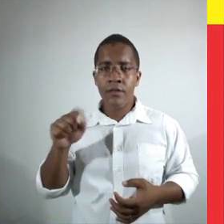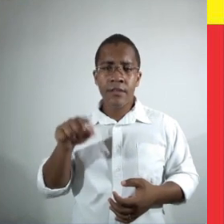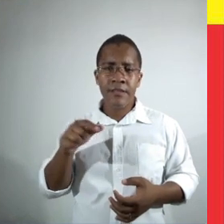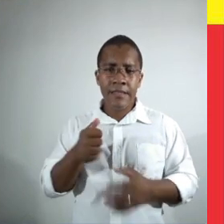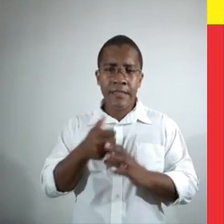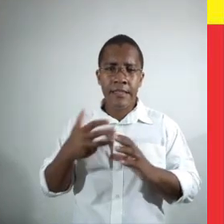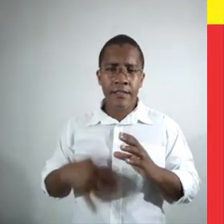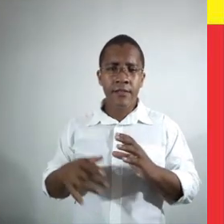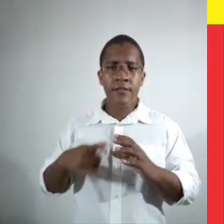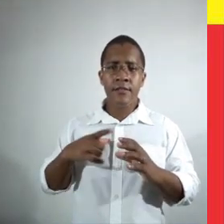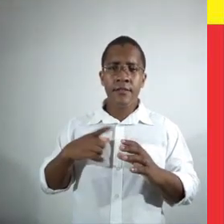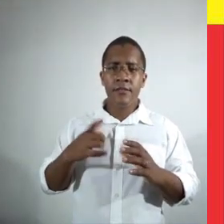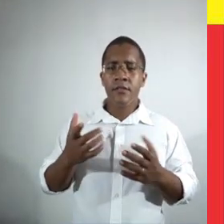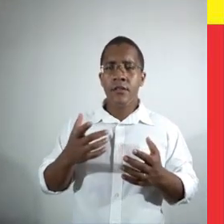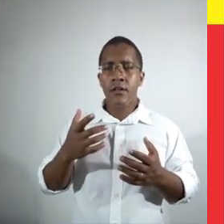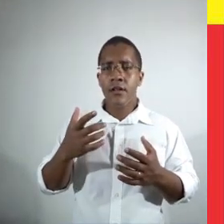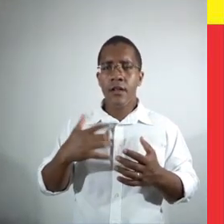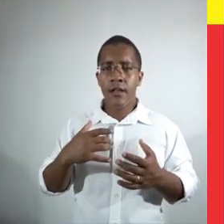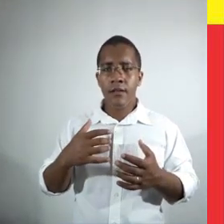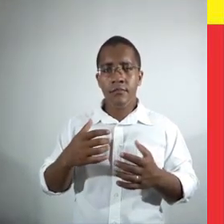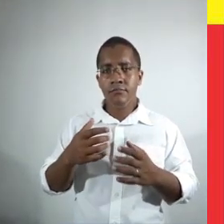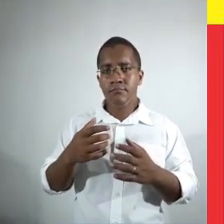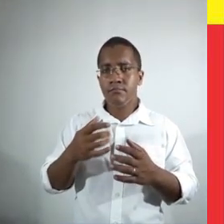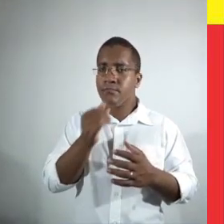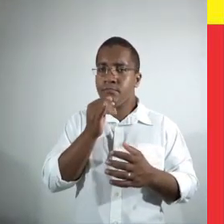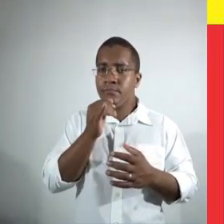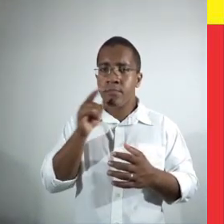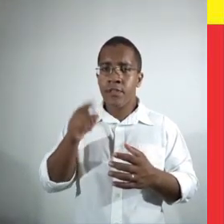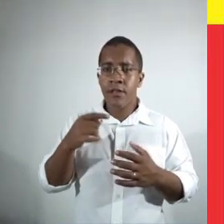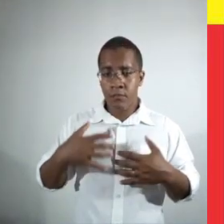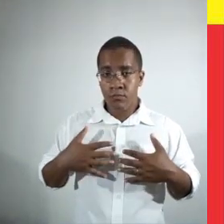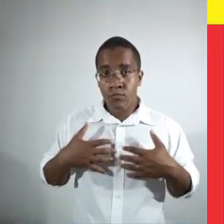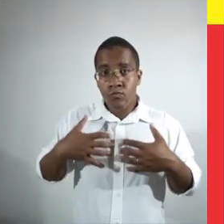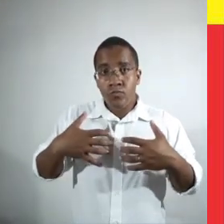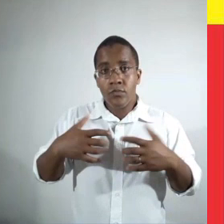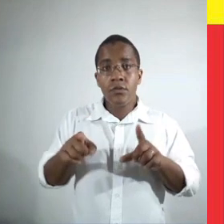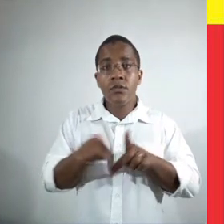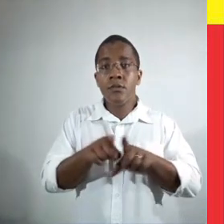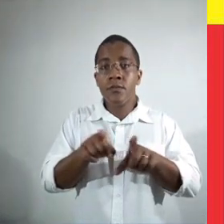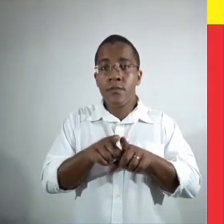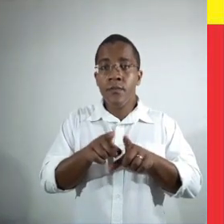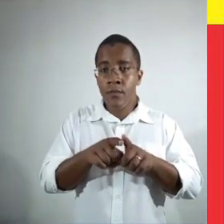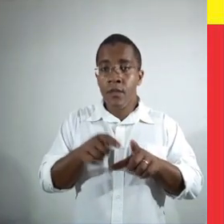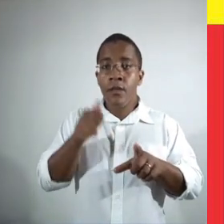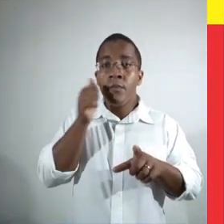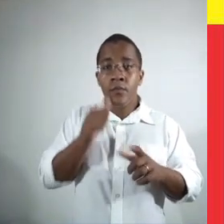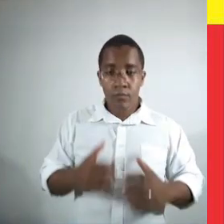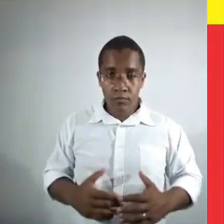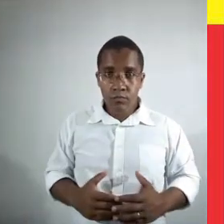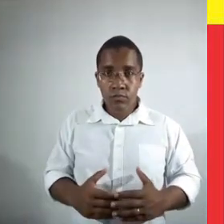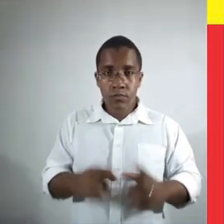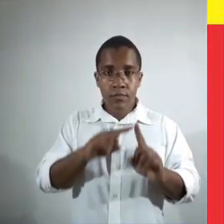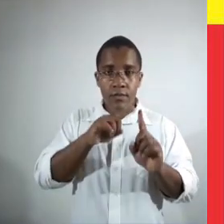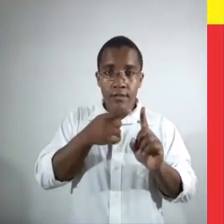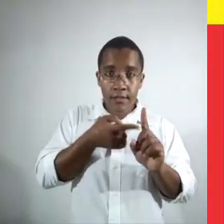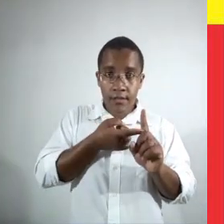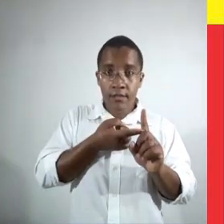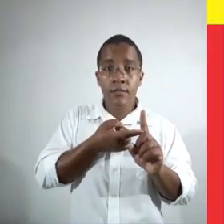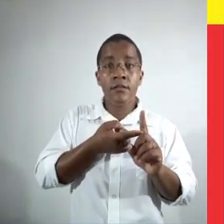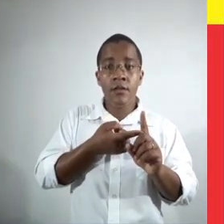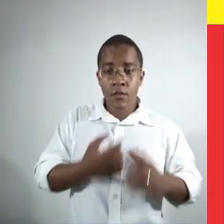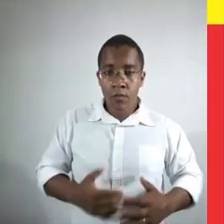características sexuais secundárias femininas, como o desenvolvimento em mamas e no processo de gestação. Durante o